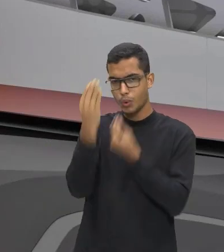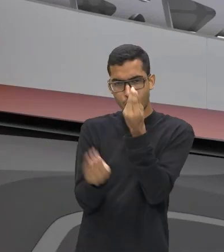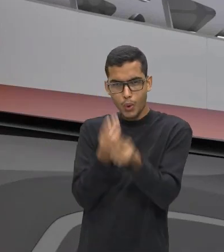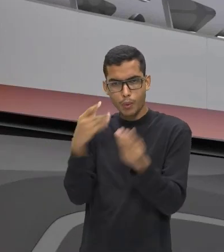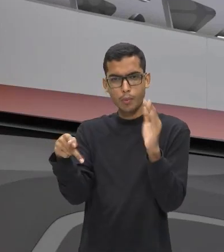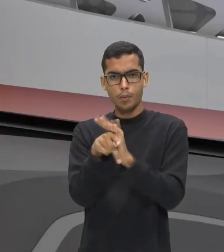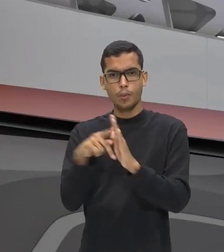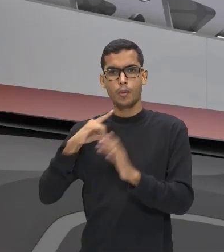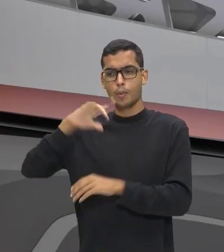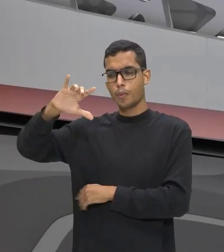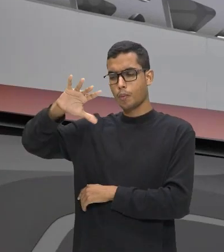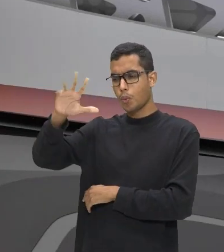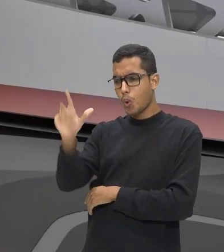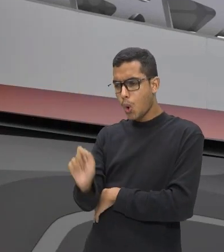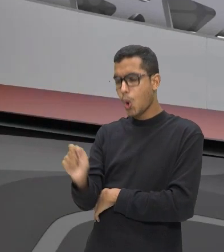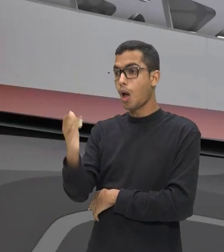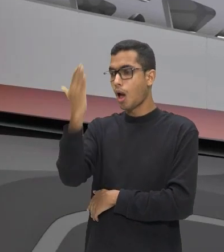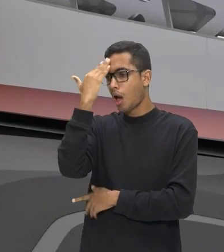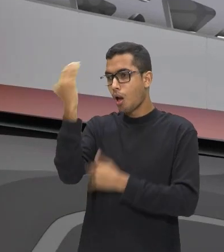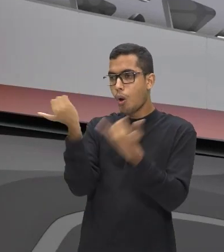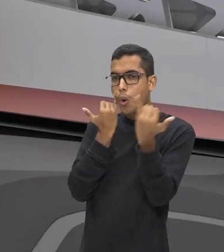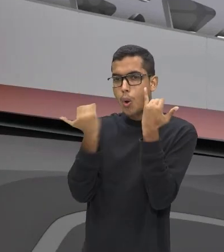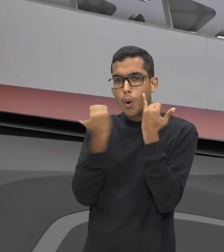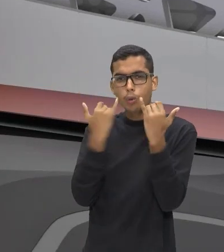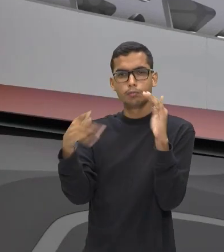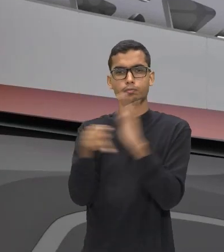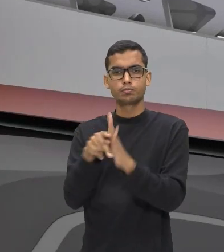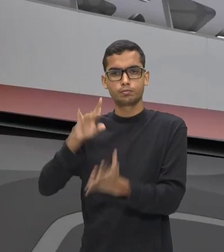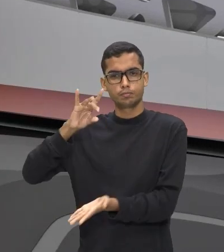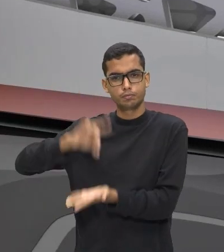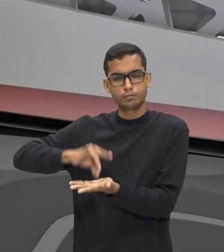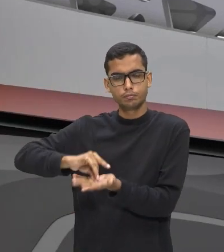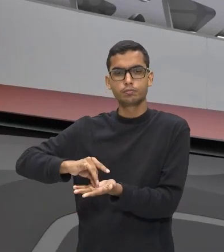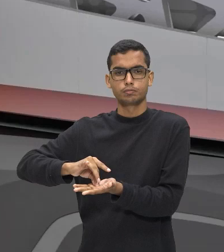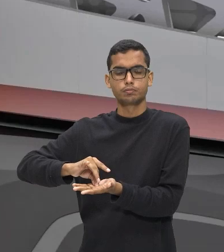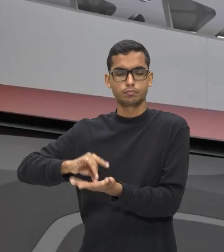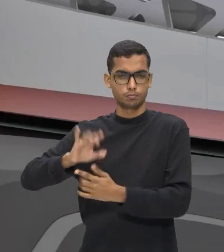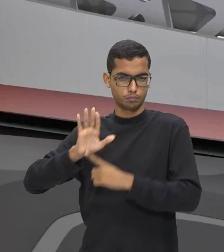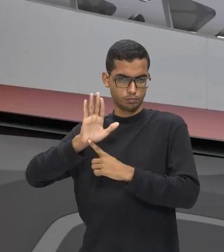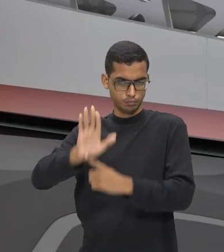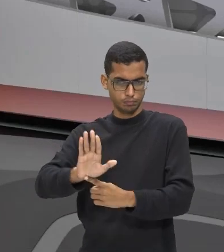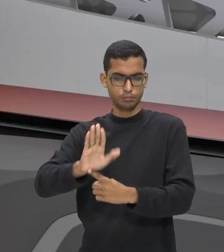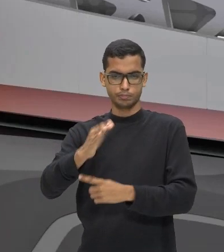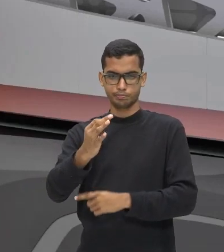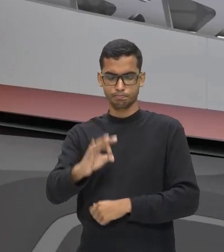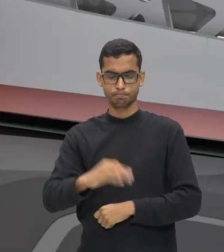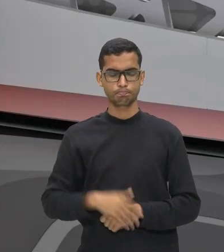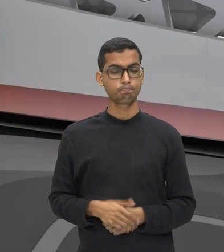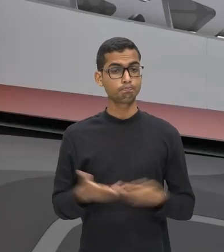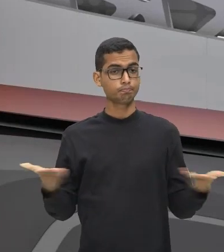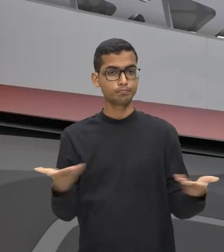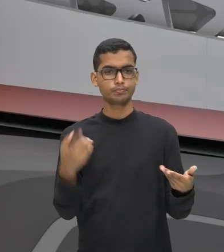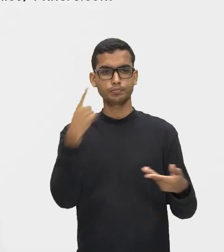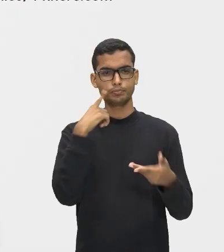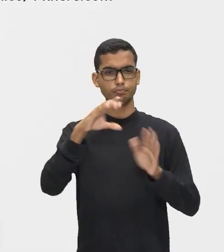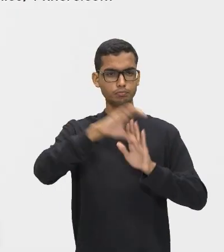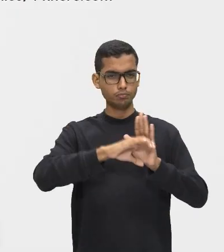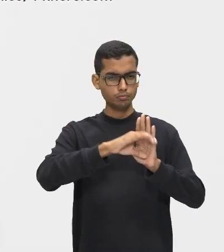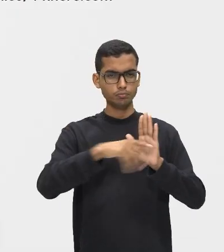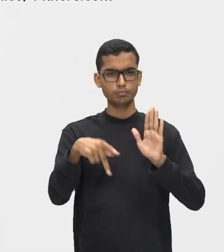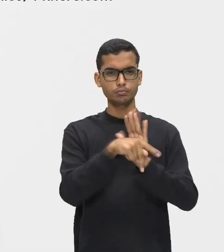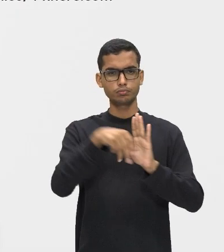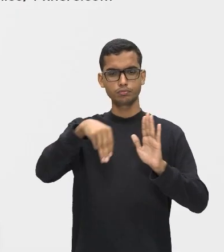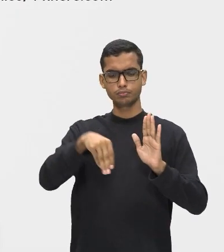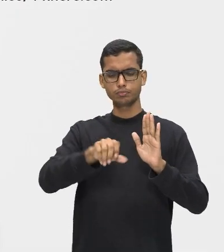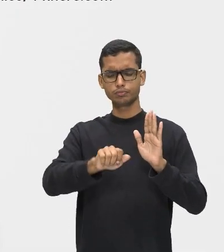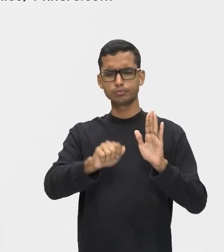mapa para interpretar as informações, os dados que ele busca nos apresentar. Então, vamos agora à definição do mapa. Então, o que que